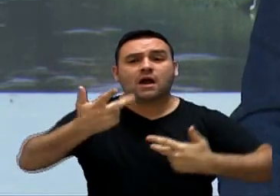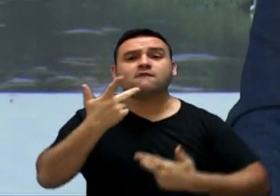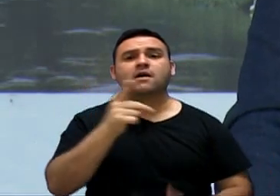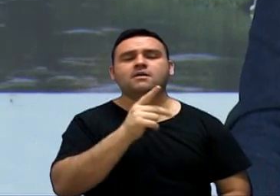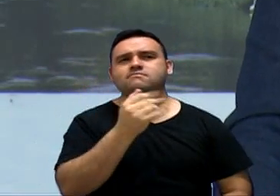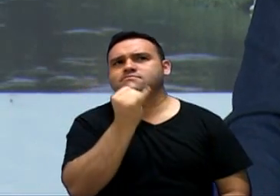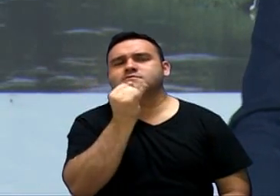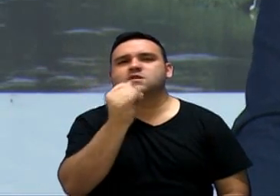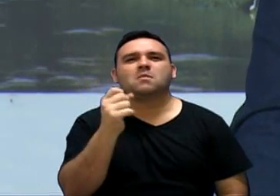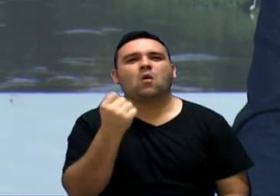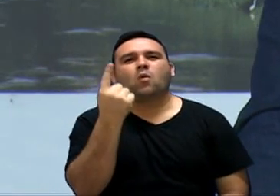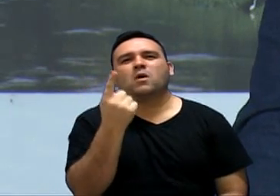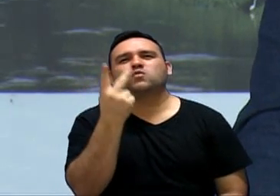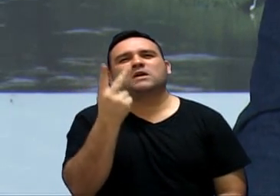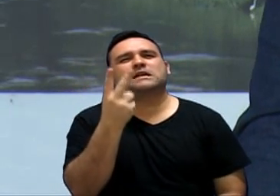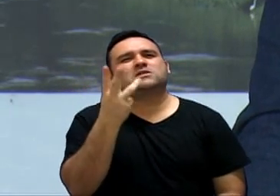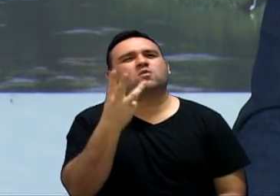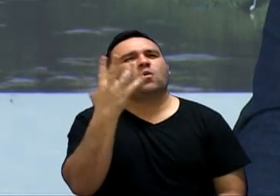que